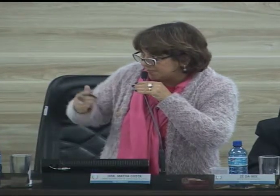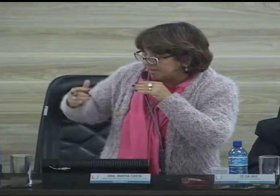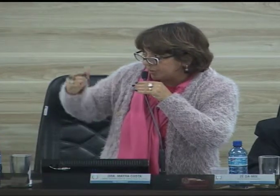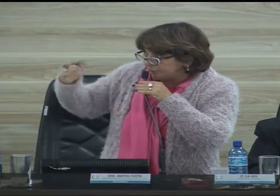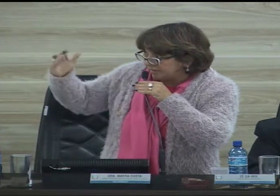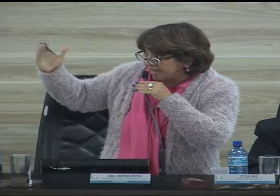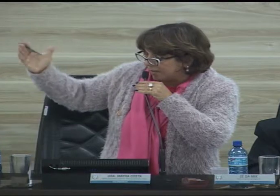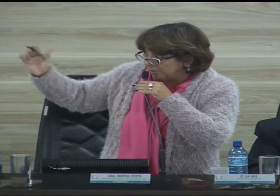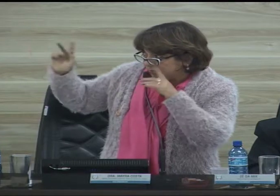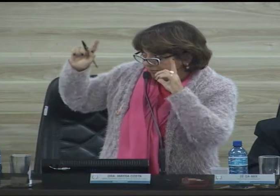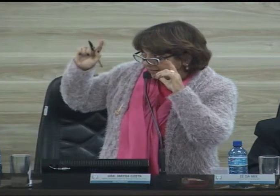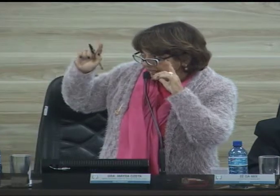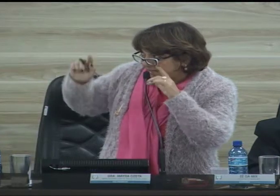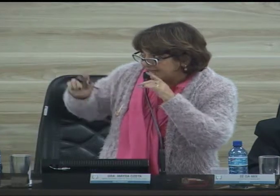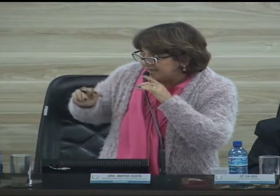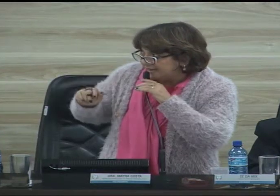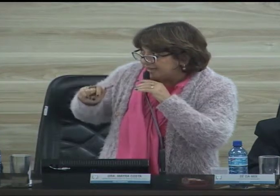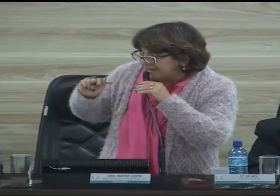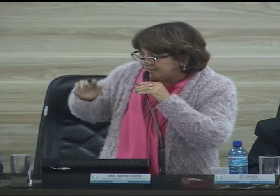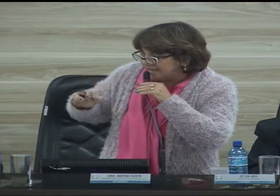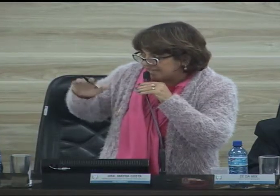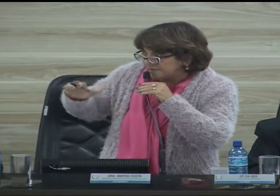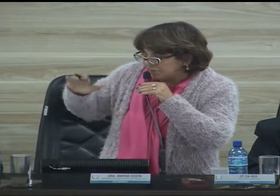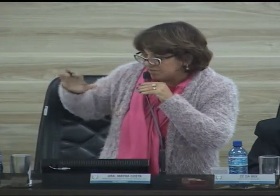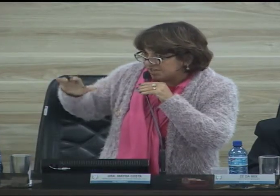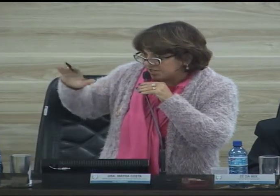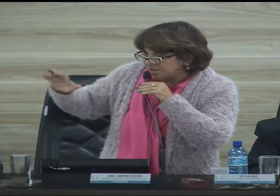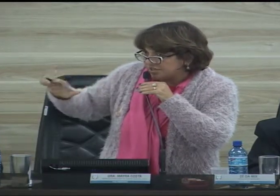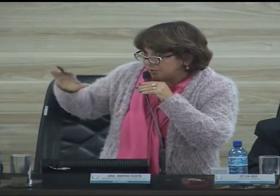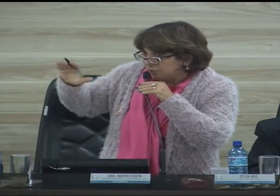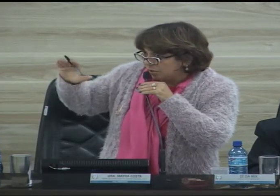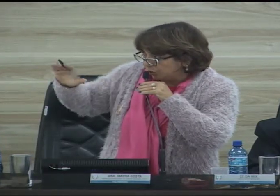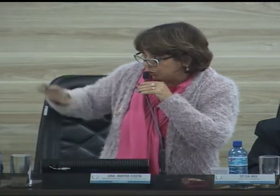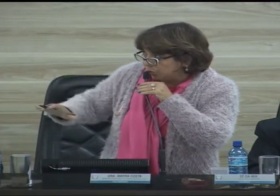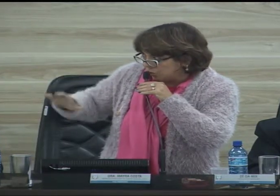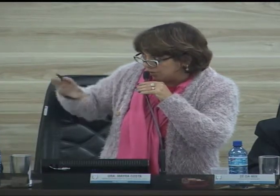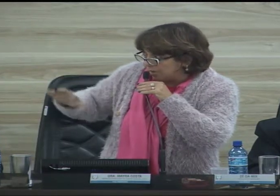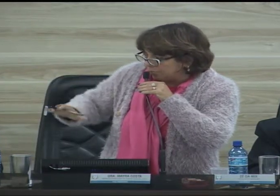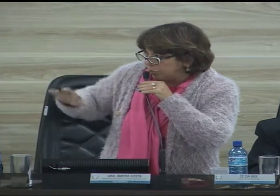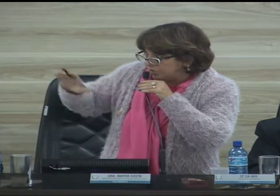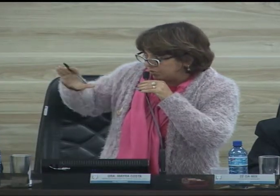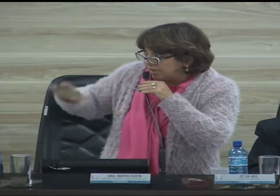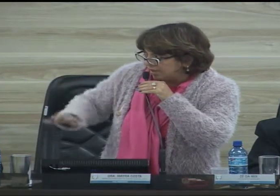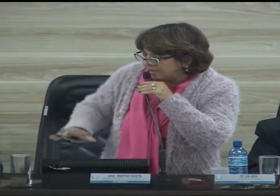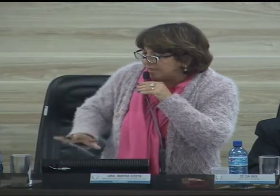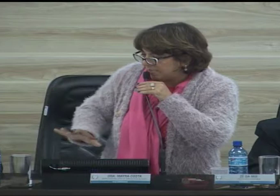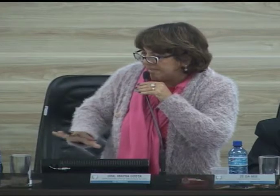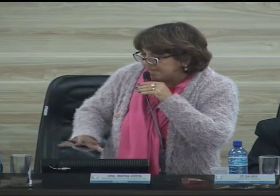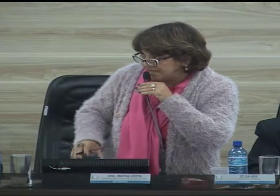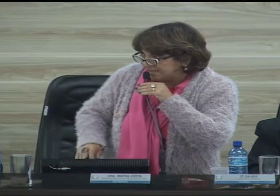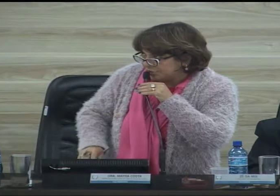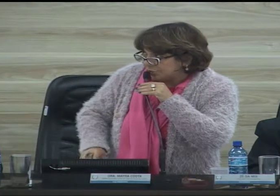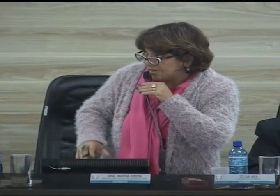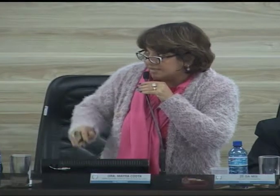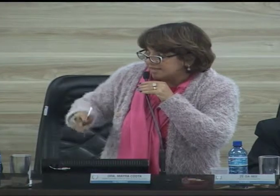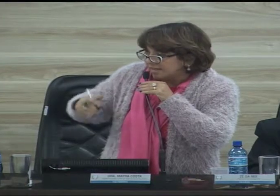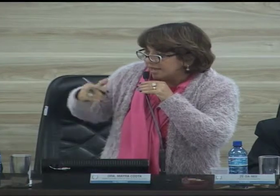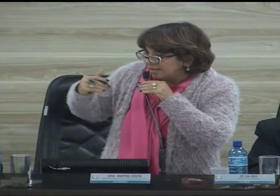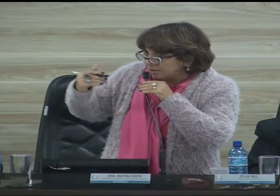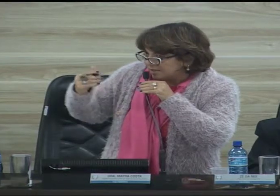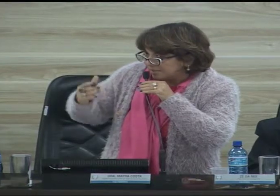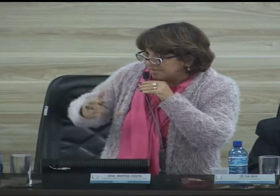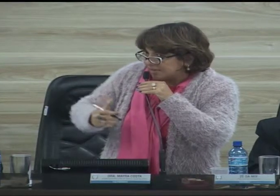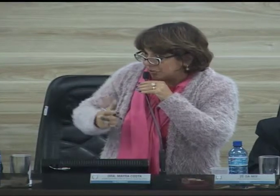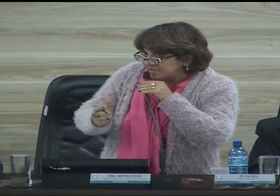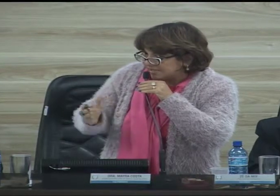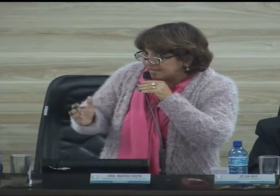daqui o final de linha entre essa não seja a questão do uso abuso e dependência das drogas bem